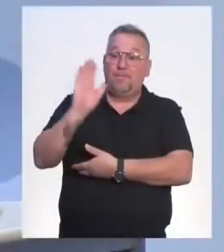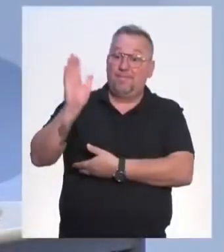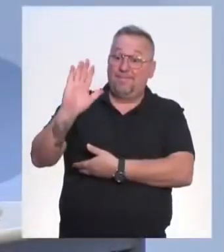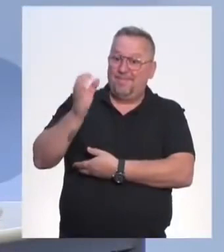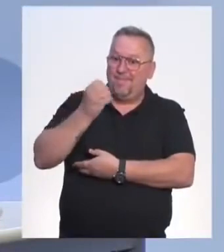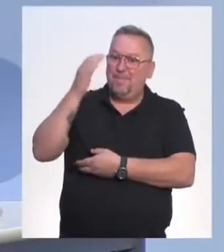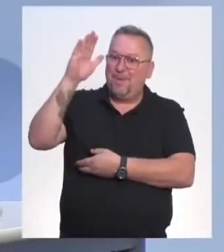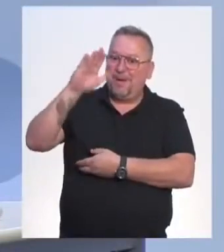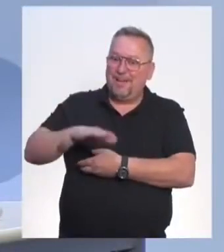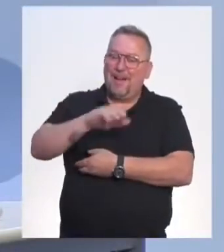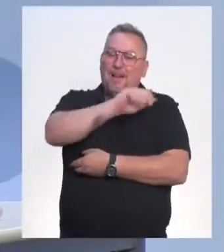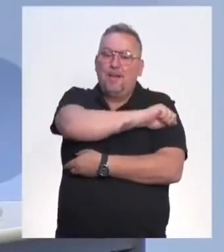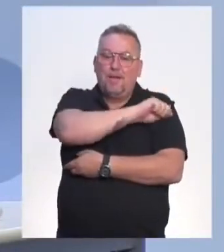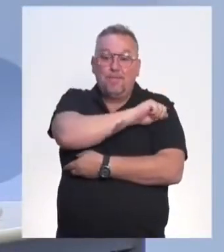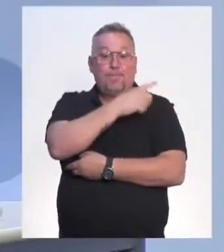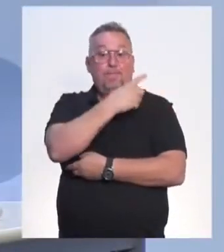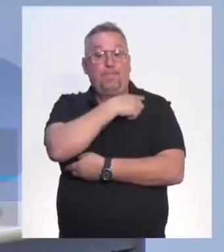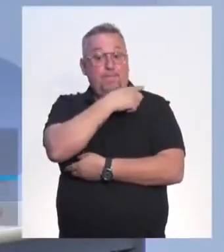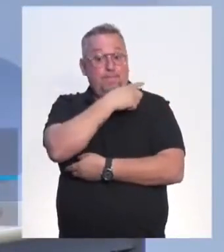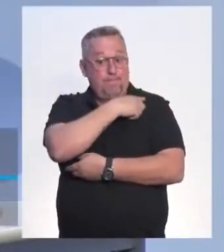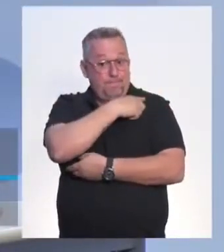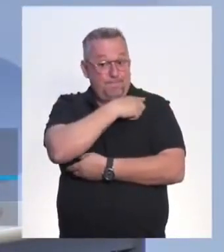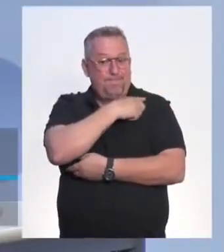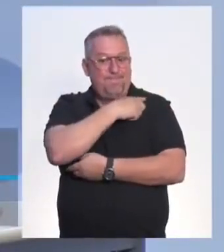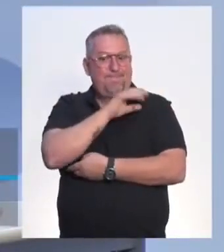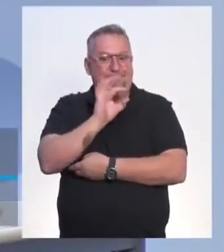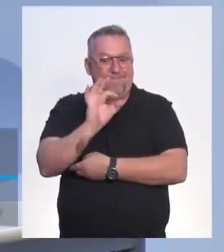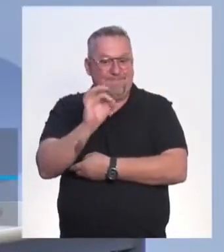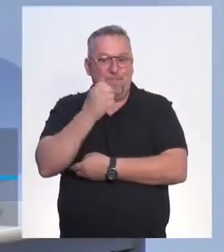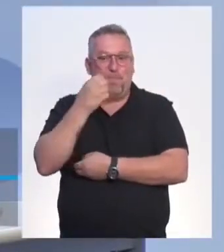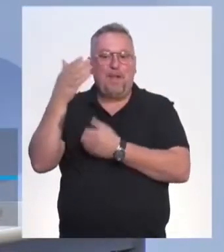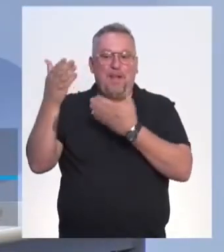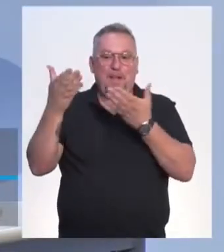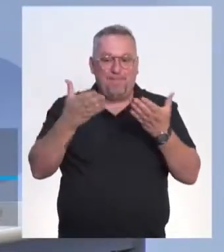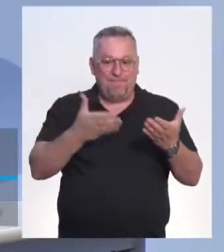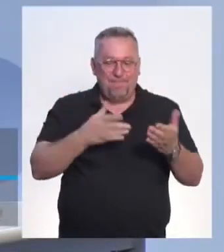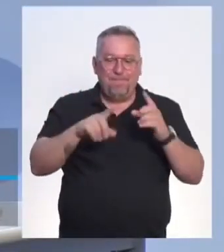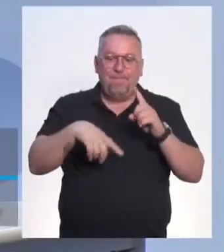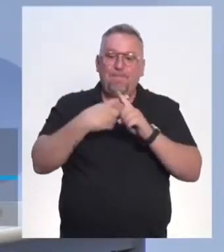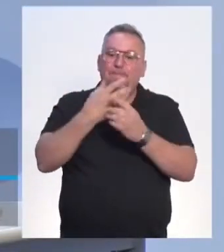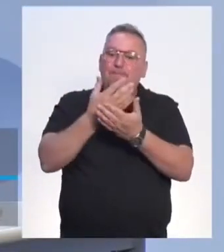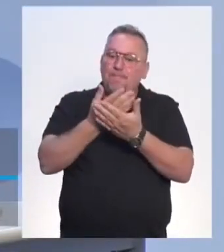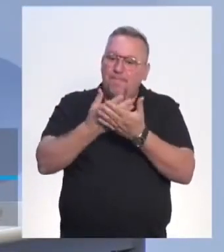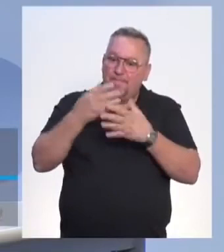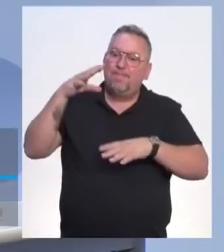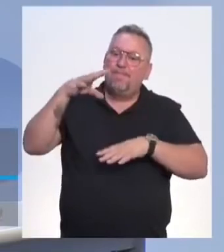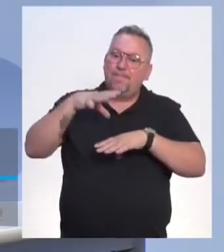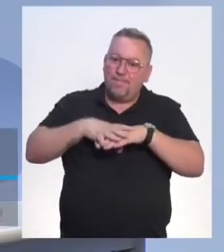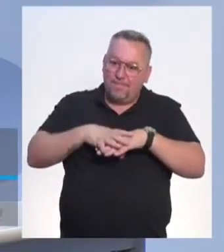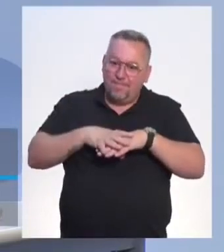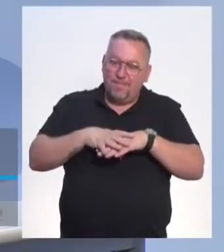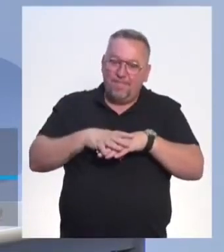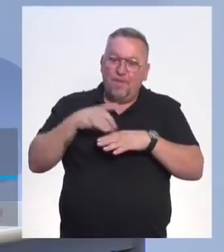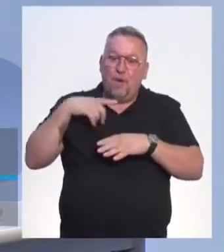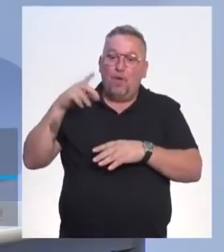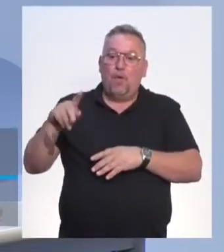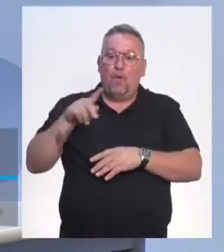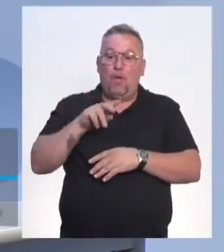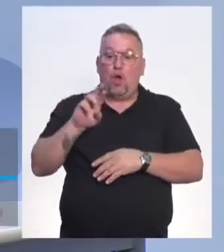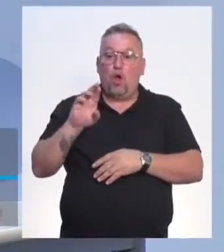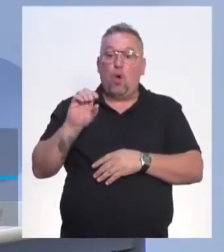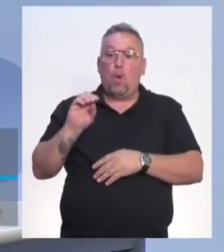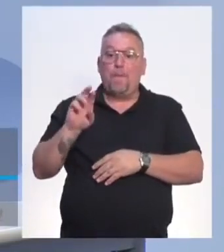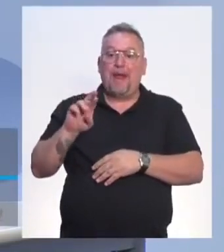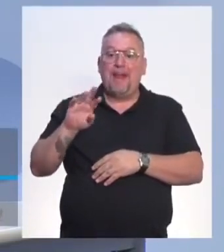Olá, boa tarde, alunos da primeira série do ensino médio. Sejam todos bem-vindos a mais uma aula de matemática. Eu sou a professora